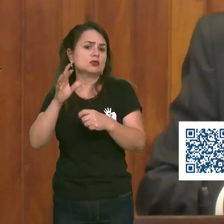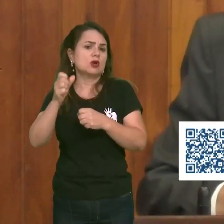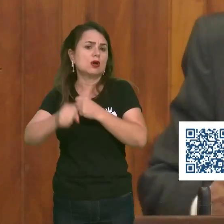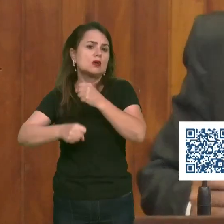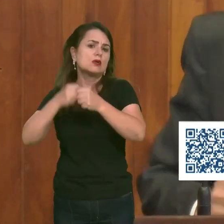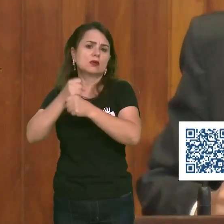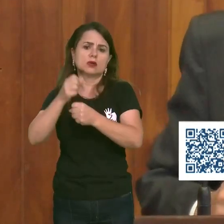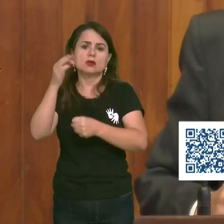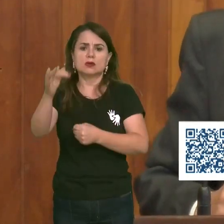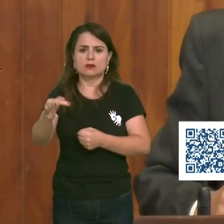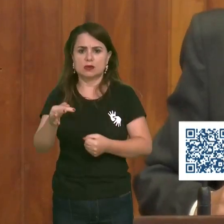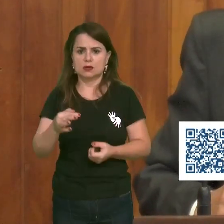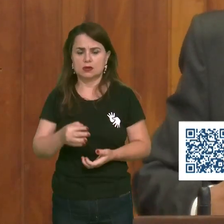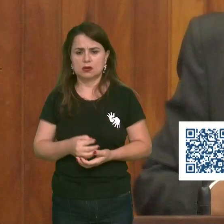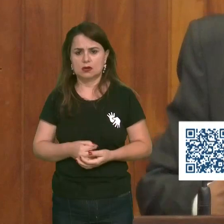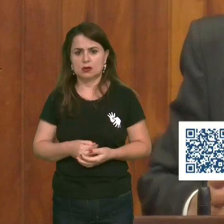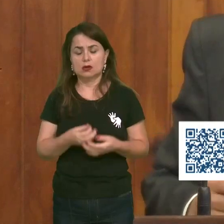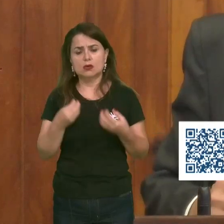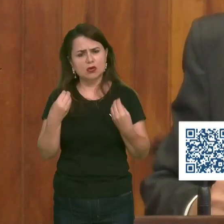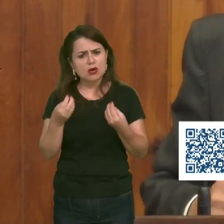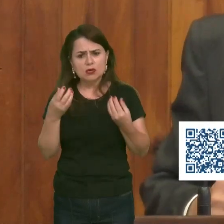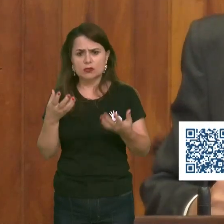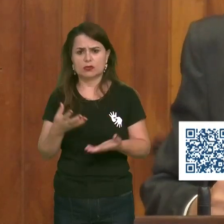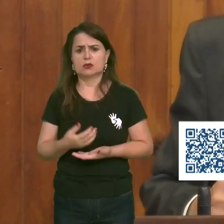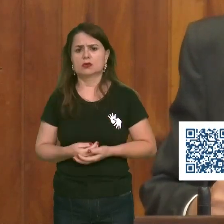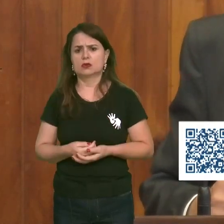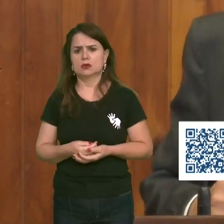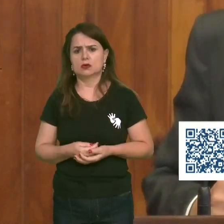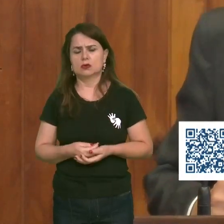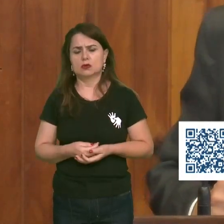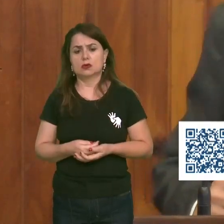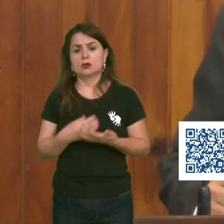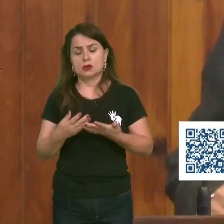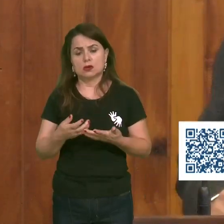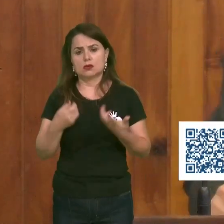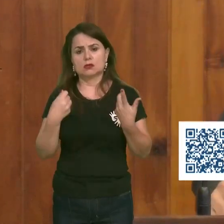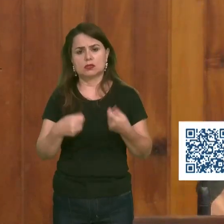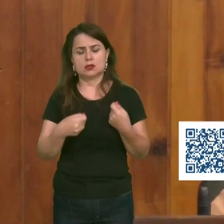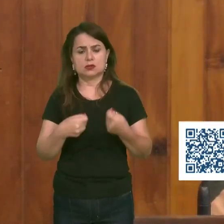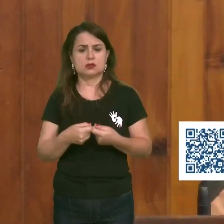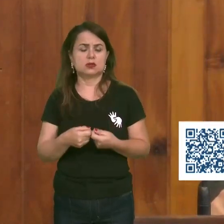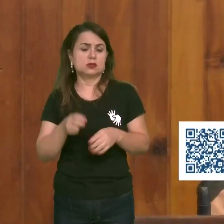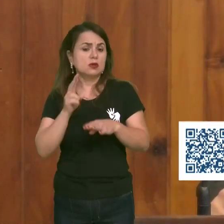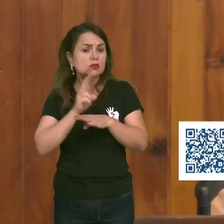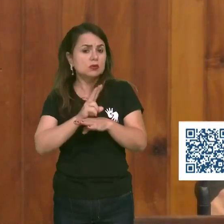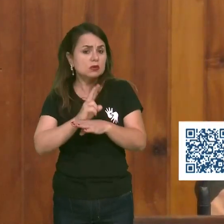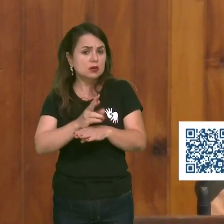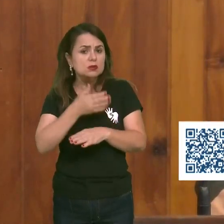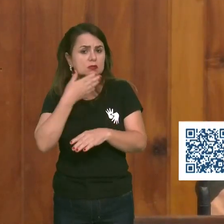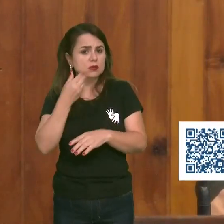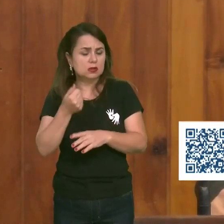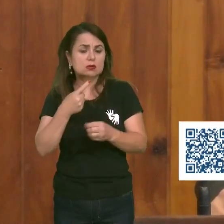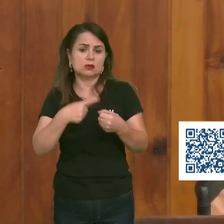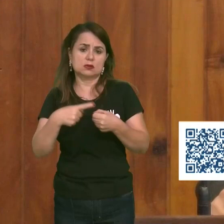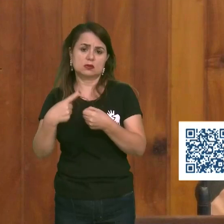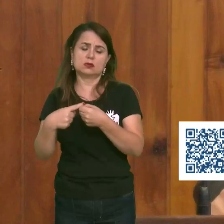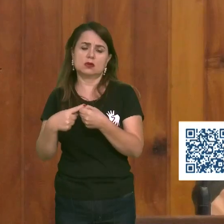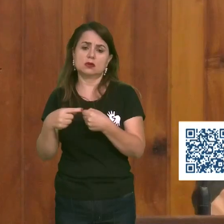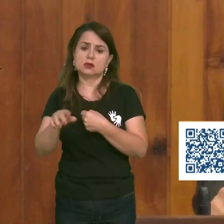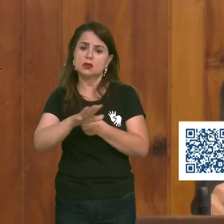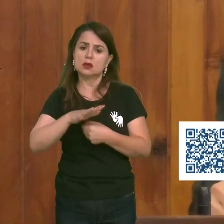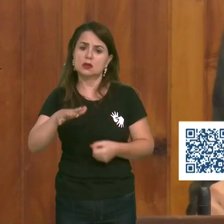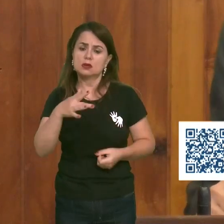uma gestão pública no setor do município então fica